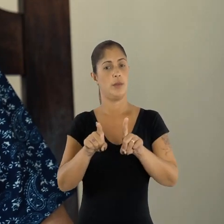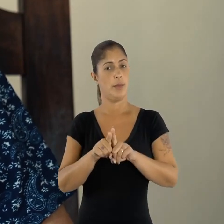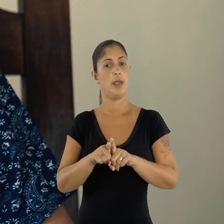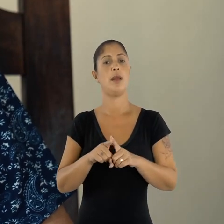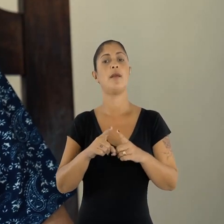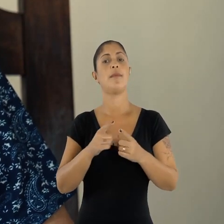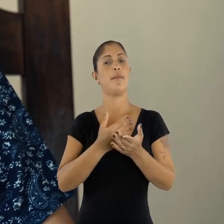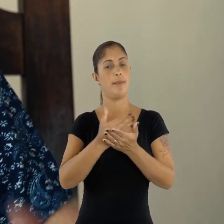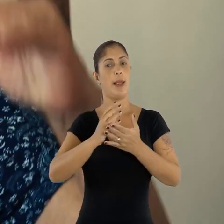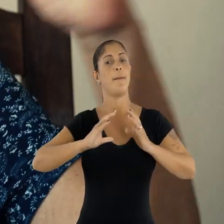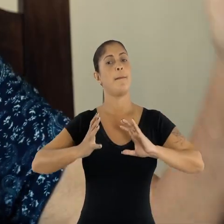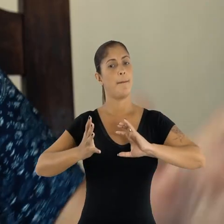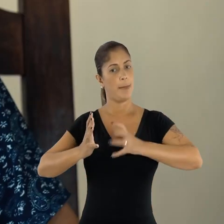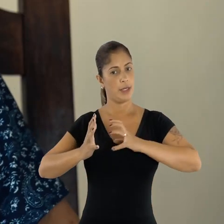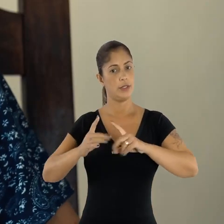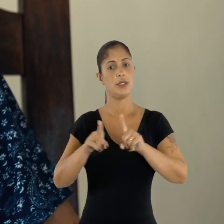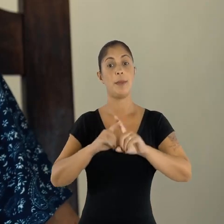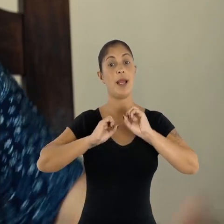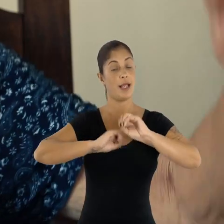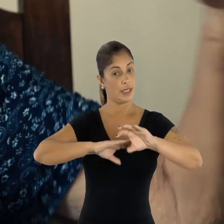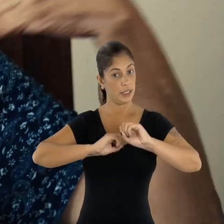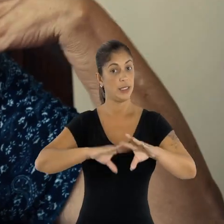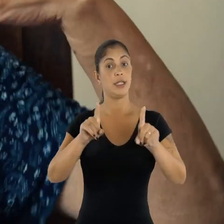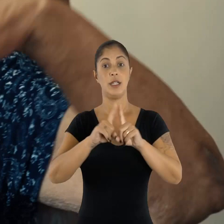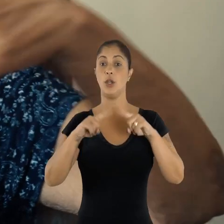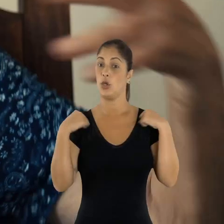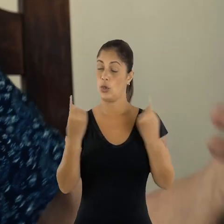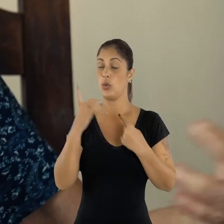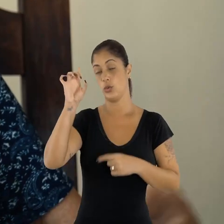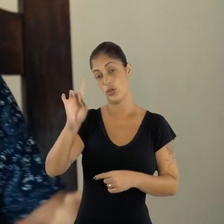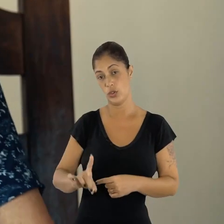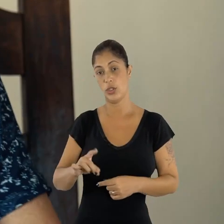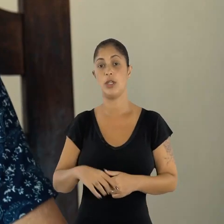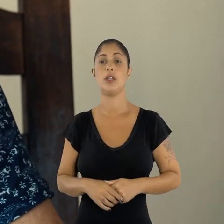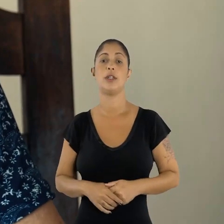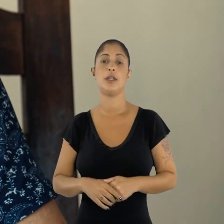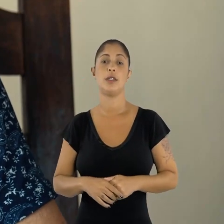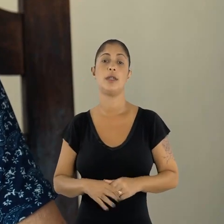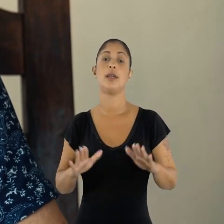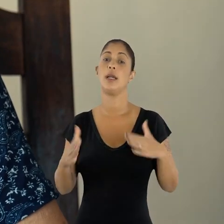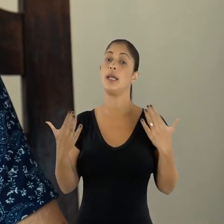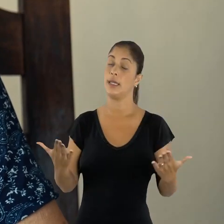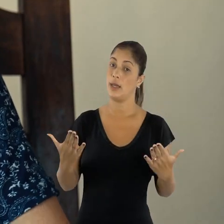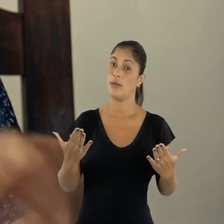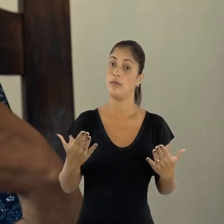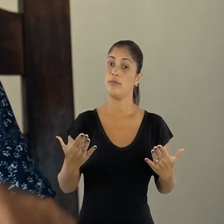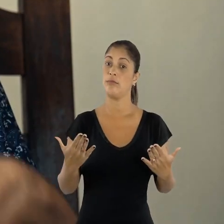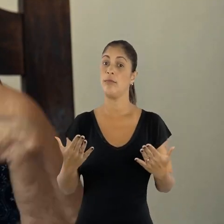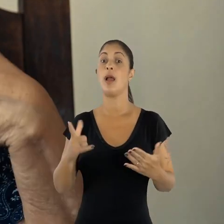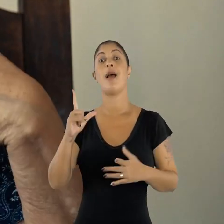que haja educação política com o partido, como nós, dirigentes. Esther